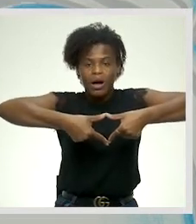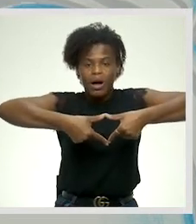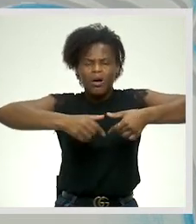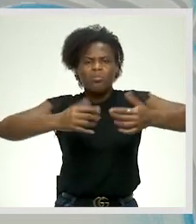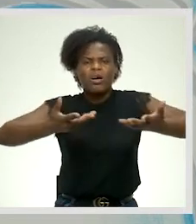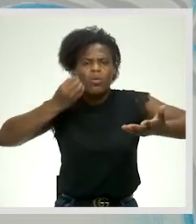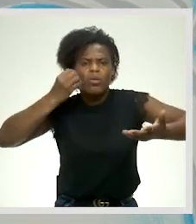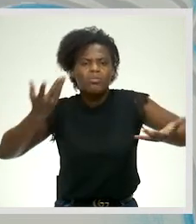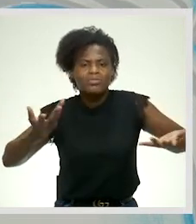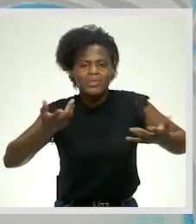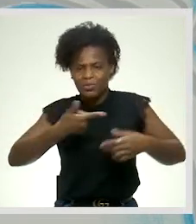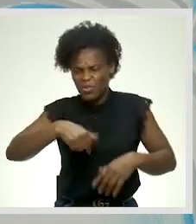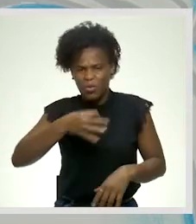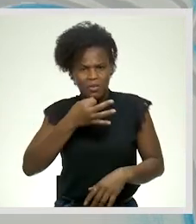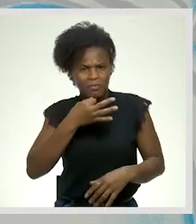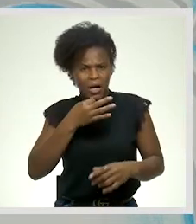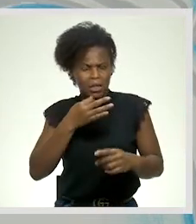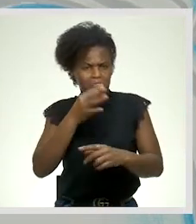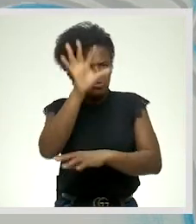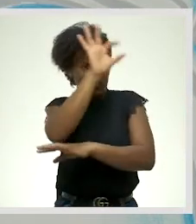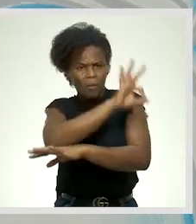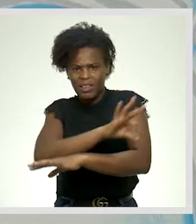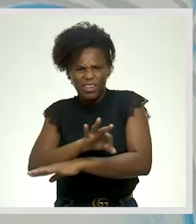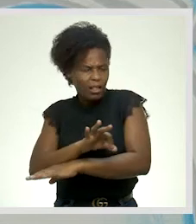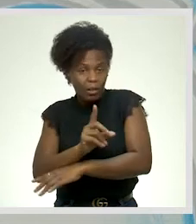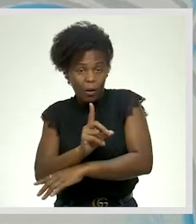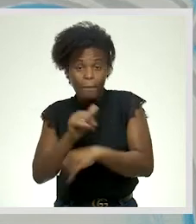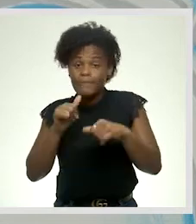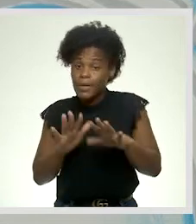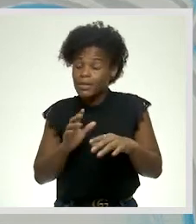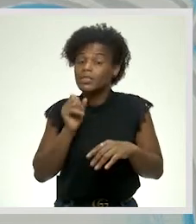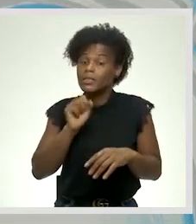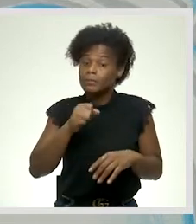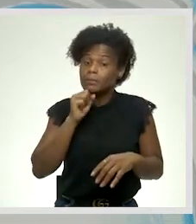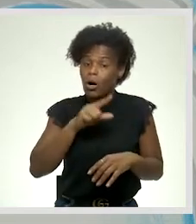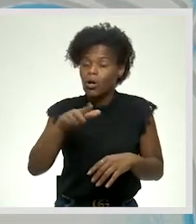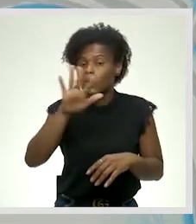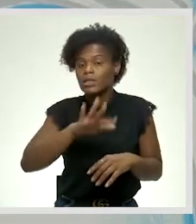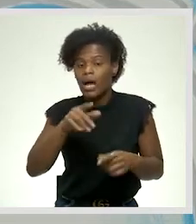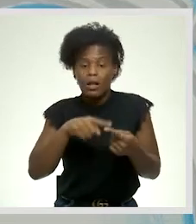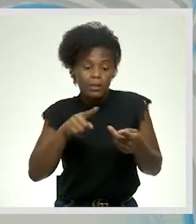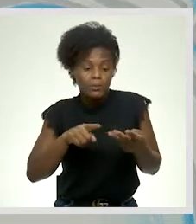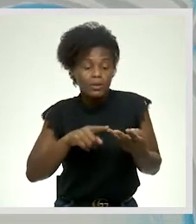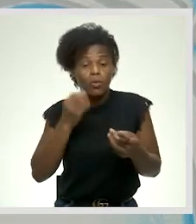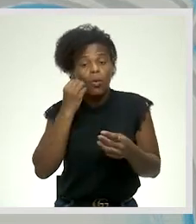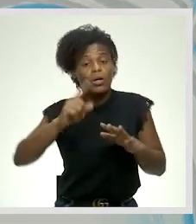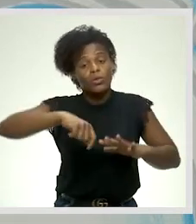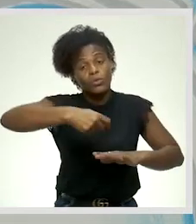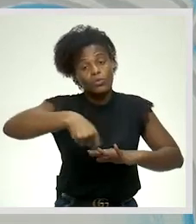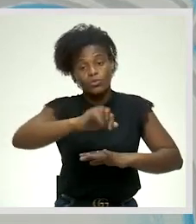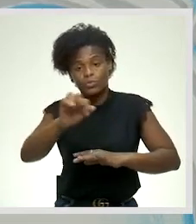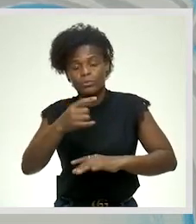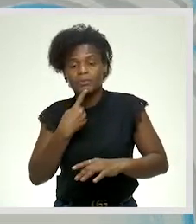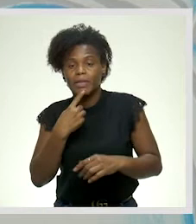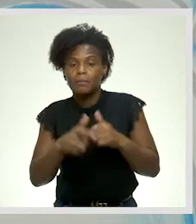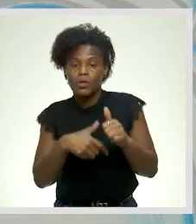não estamos a falar de geometria. Sim, podemos utilizar este elemento como recurso para você entender melhor.